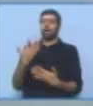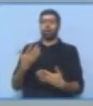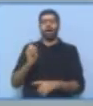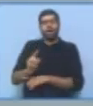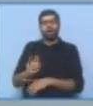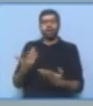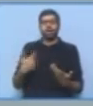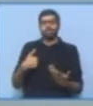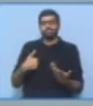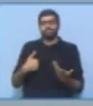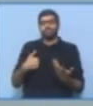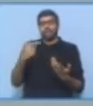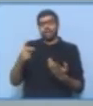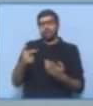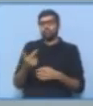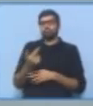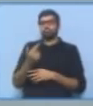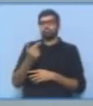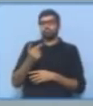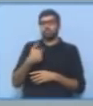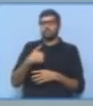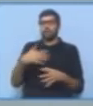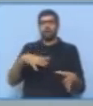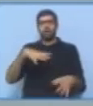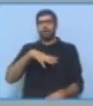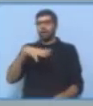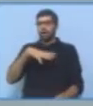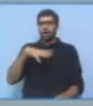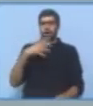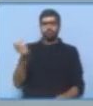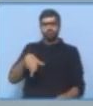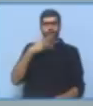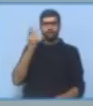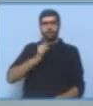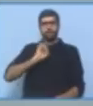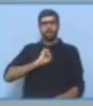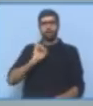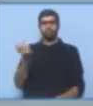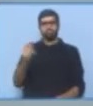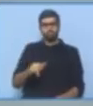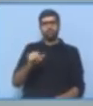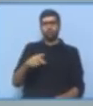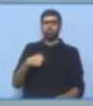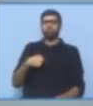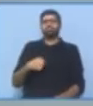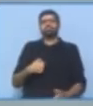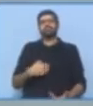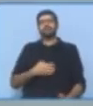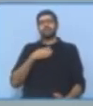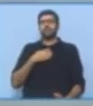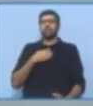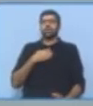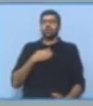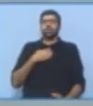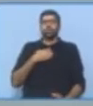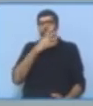E precisamente naquele momento de aflição da minha vida, em que cheguei a uma altura que, como eu mencionei